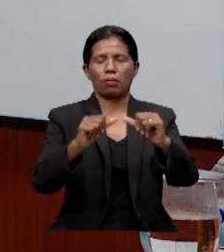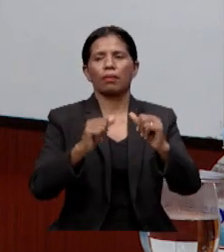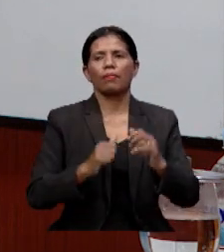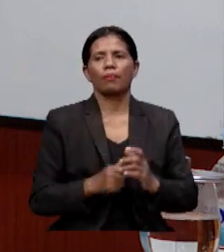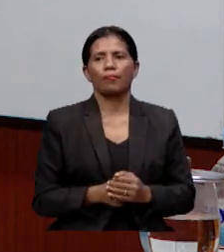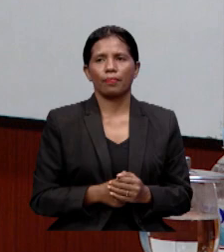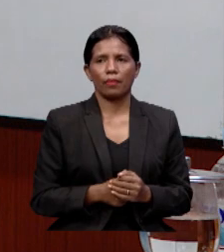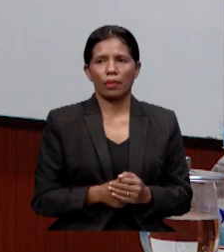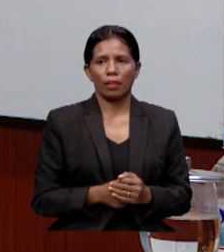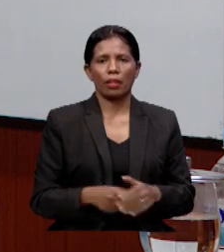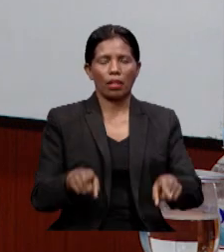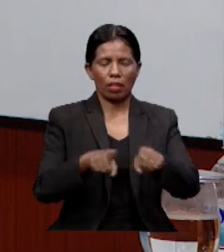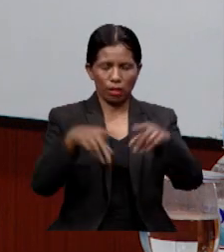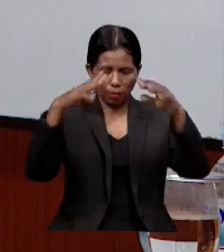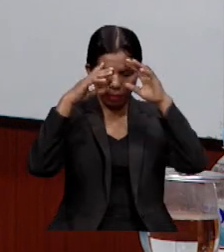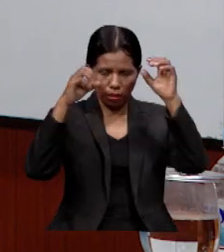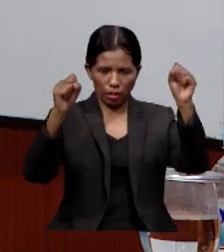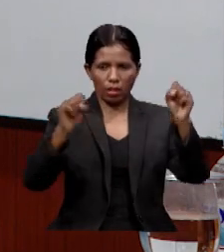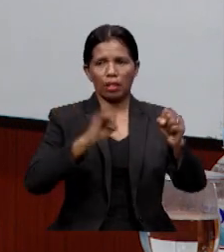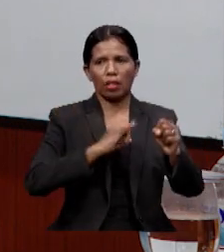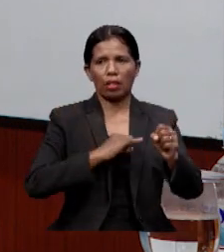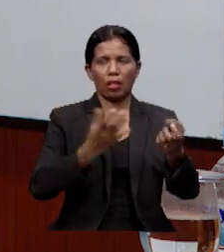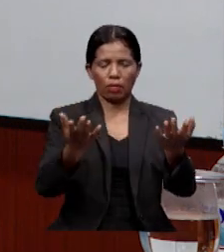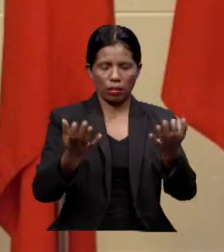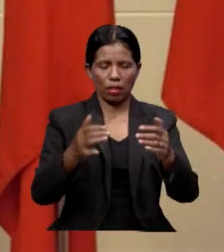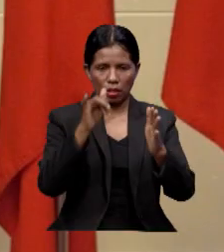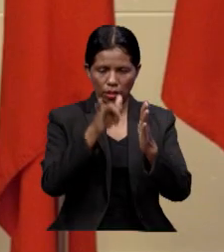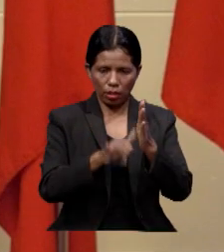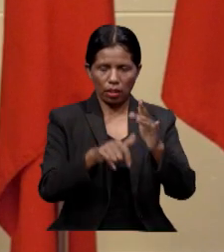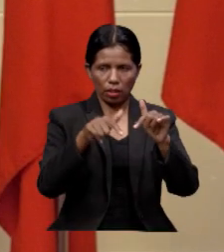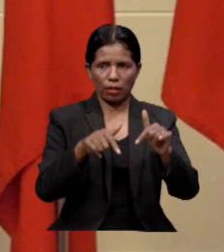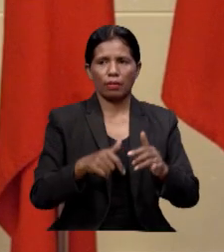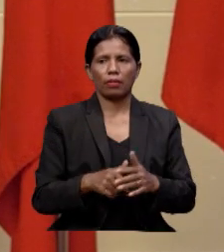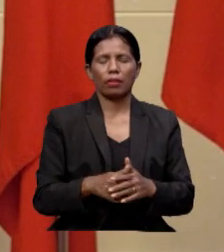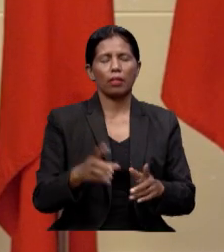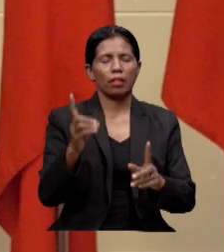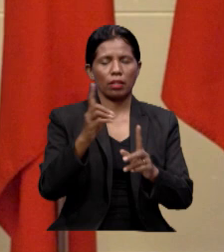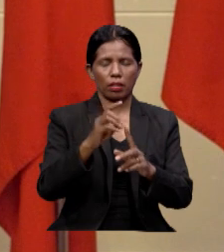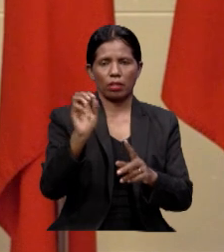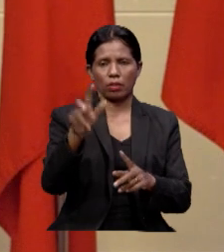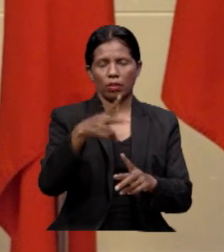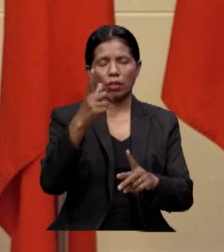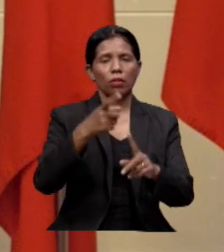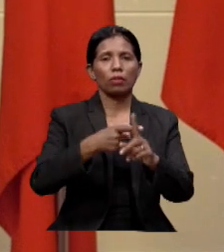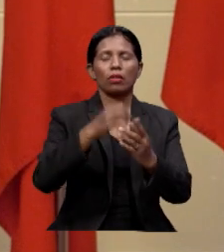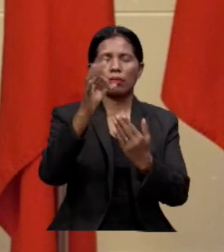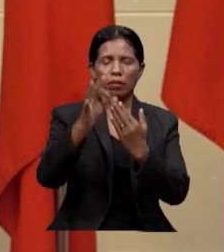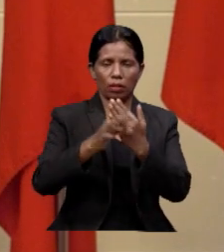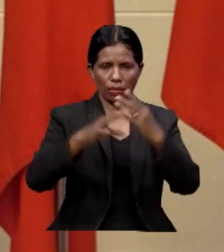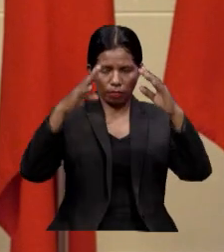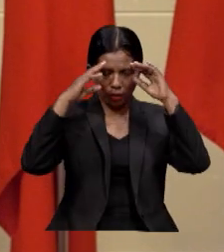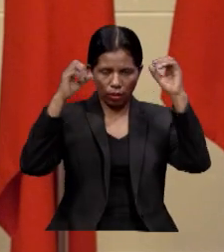E no representante da República, né, o cara ela ia né. Loron sanu resintolu fulan fevereiro ne